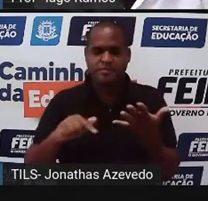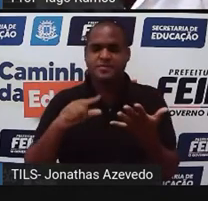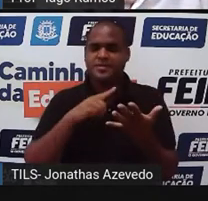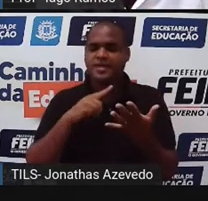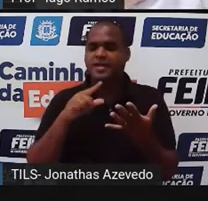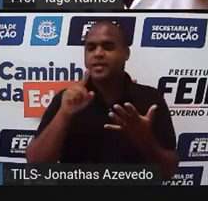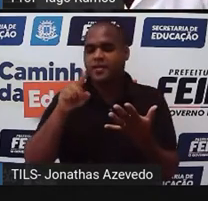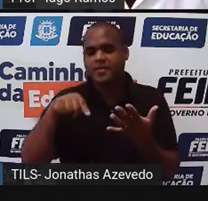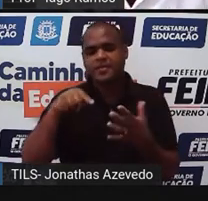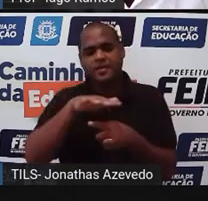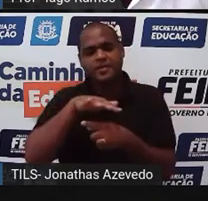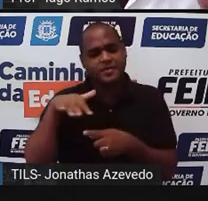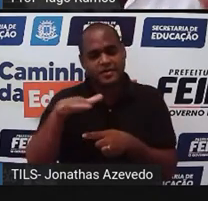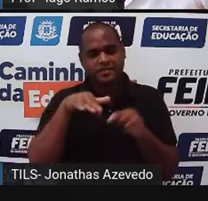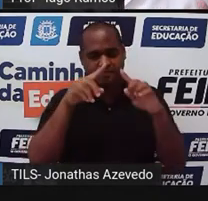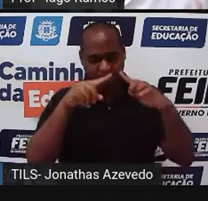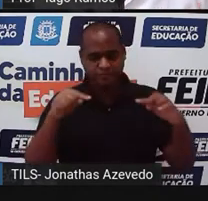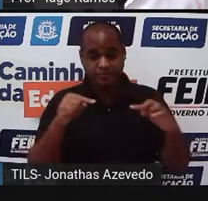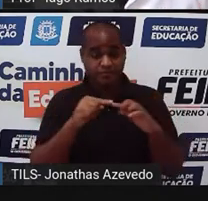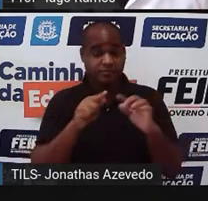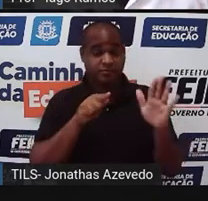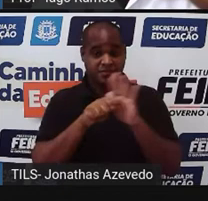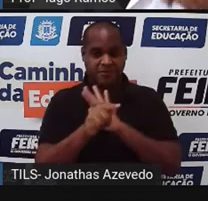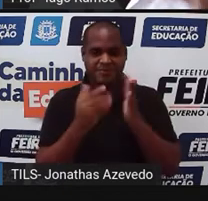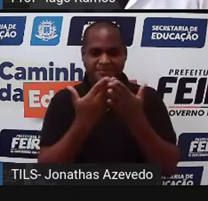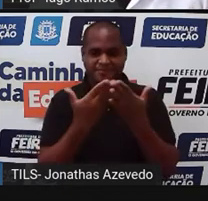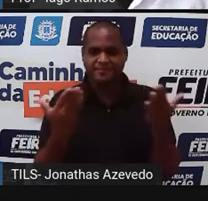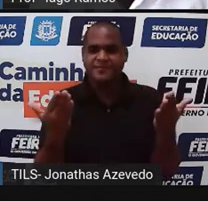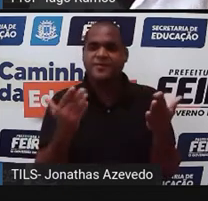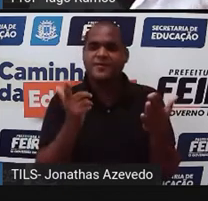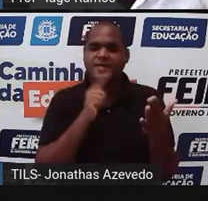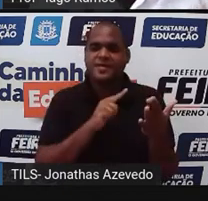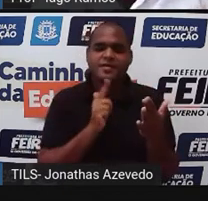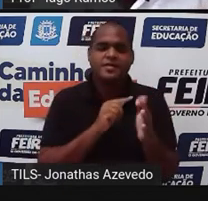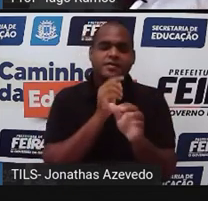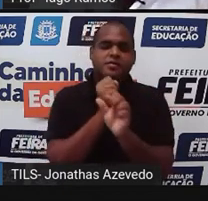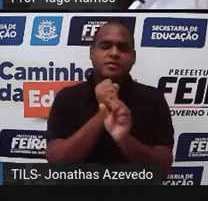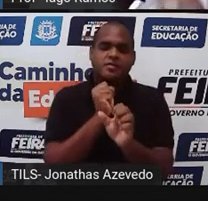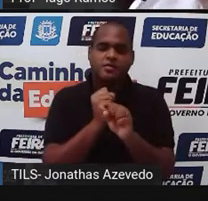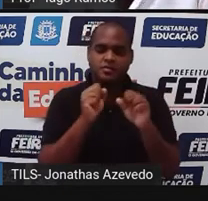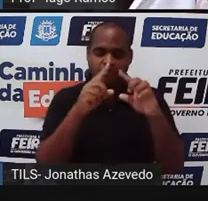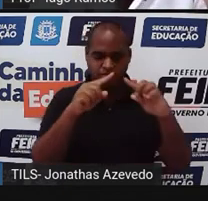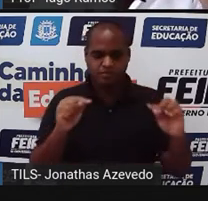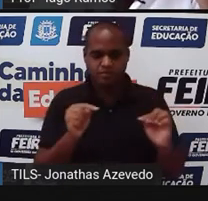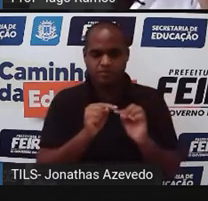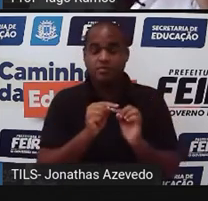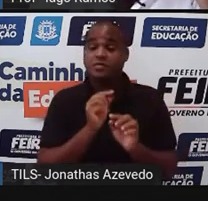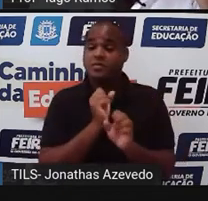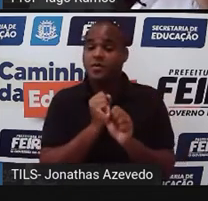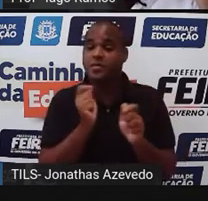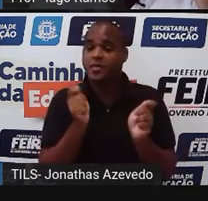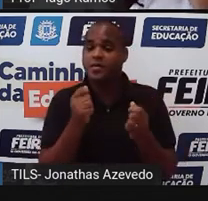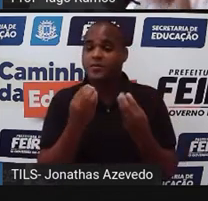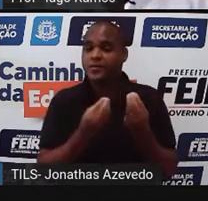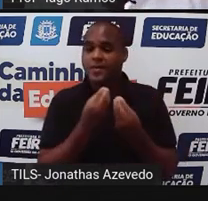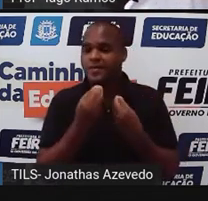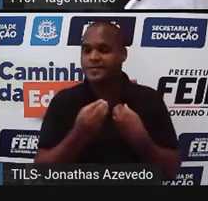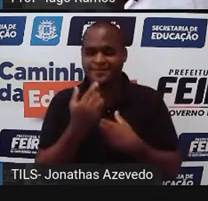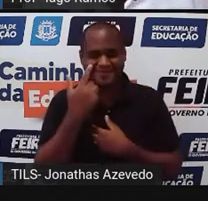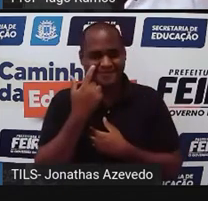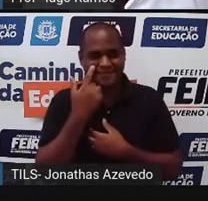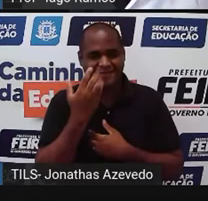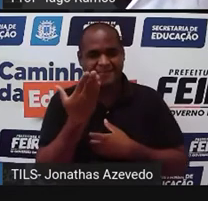área de um triângulo né porque a pergunta que vai aparecer aqui é para você calcular a área de um triângulo vem cá comigo olha